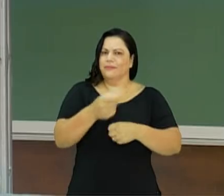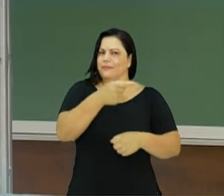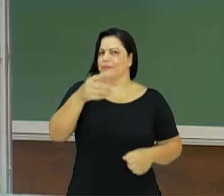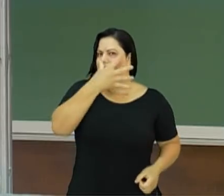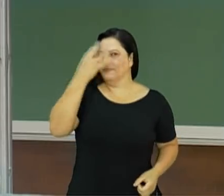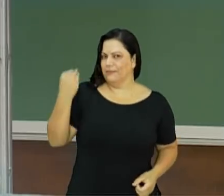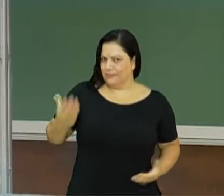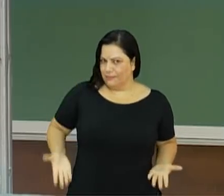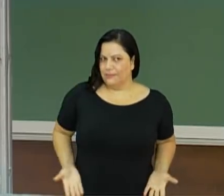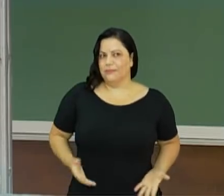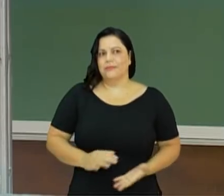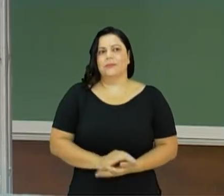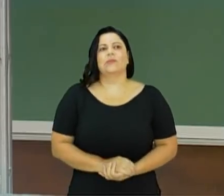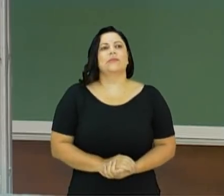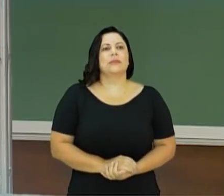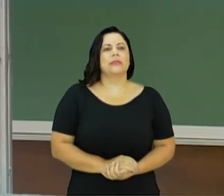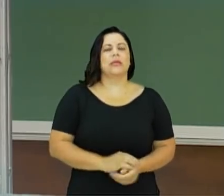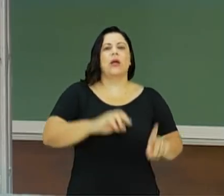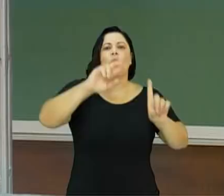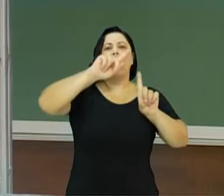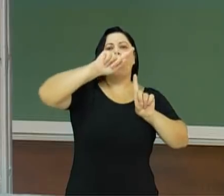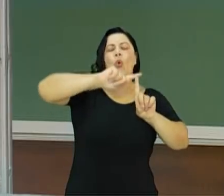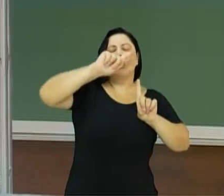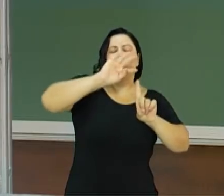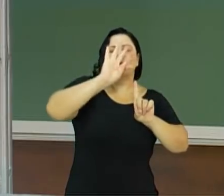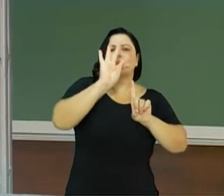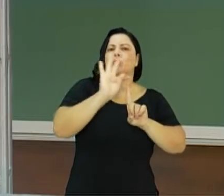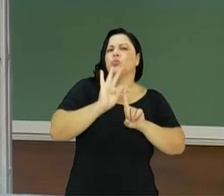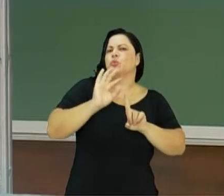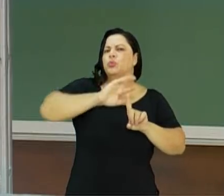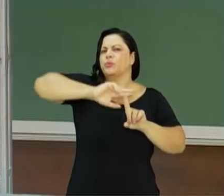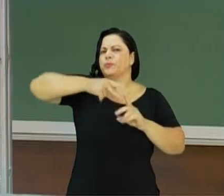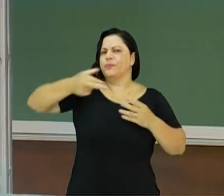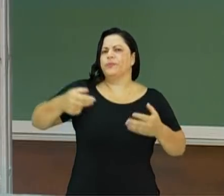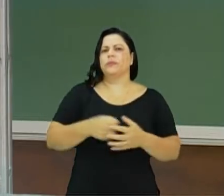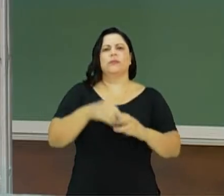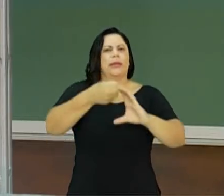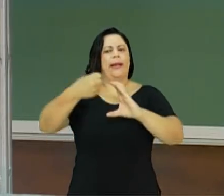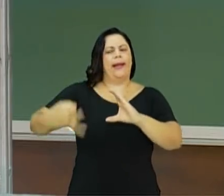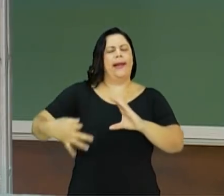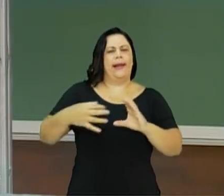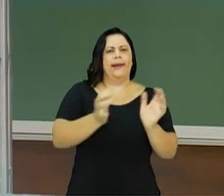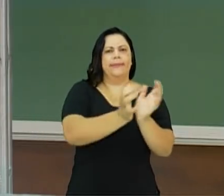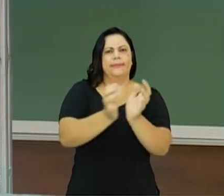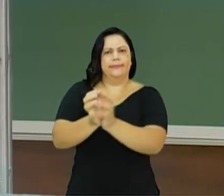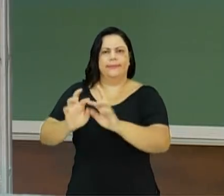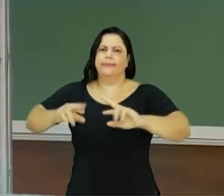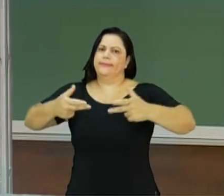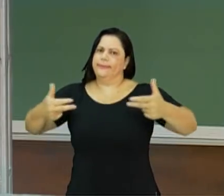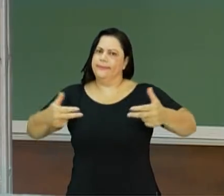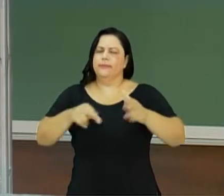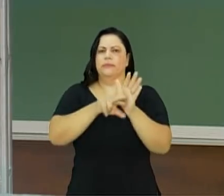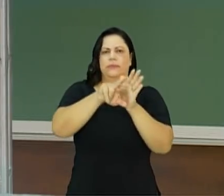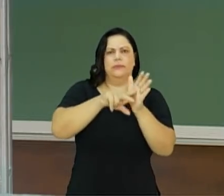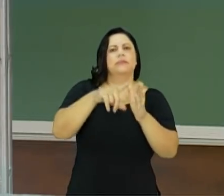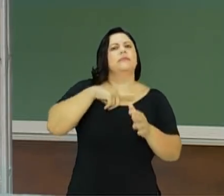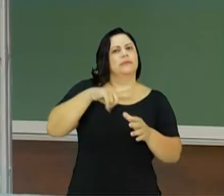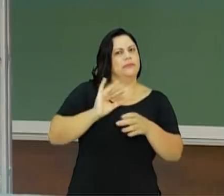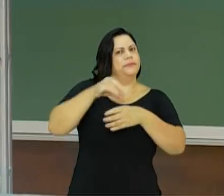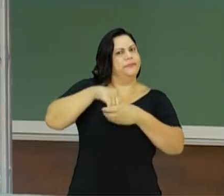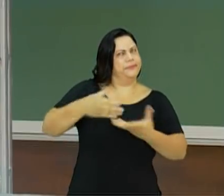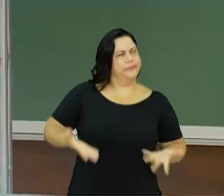tá? Tipos de cartilagem, beleza. Sempre tem classificação. Em biologia, sabe que sempre tem classificação, né? E